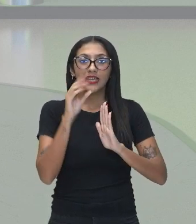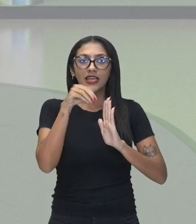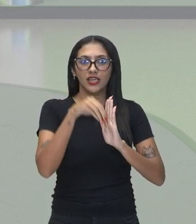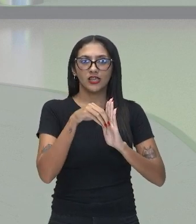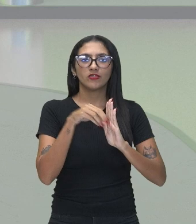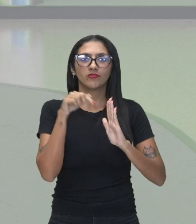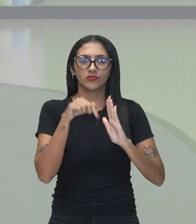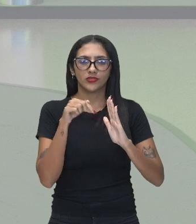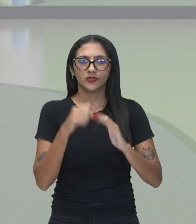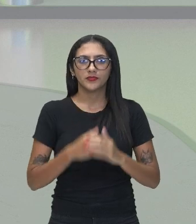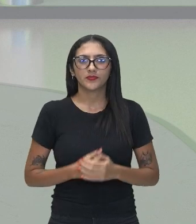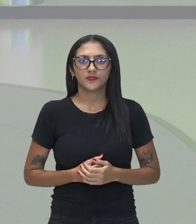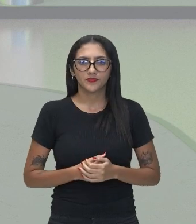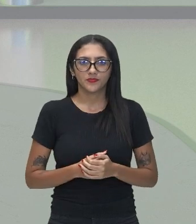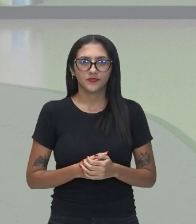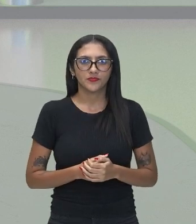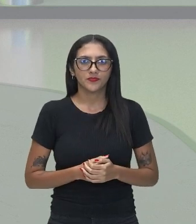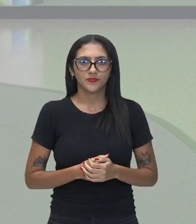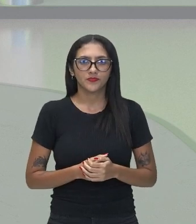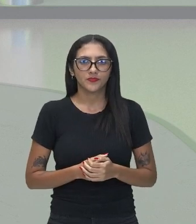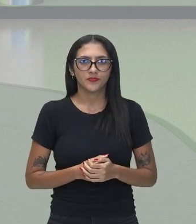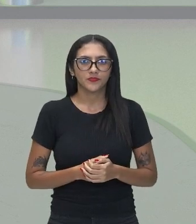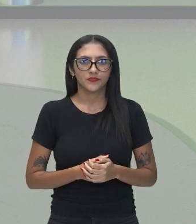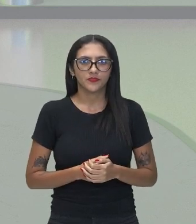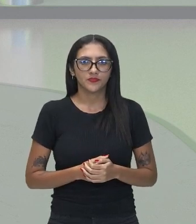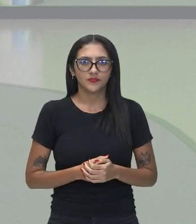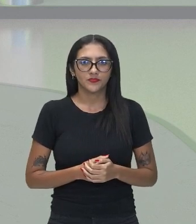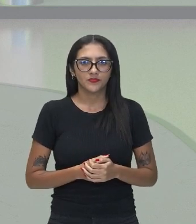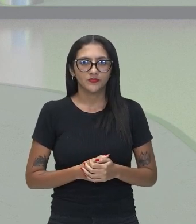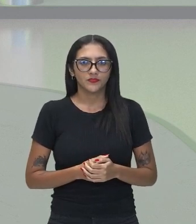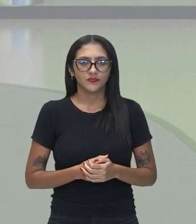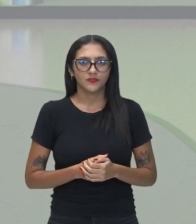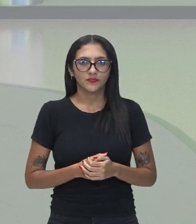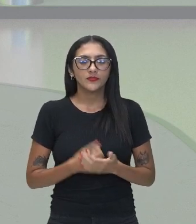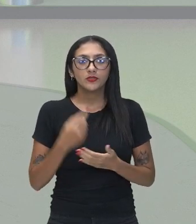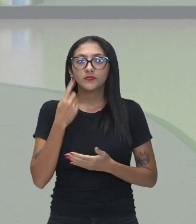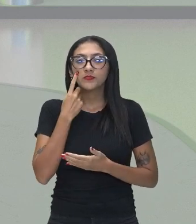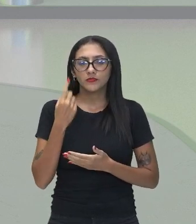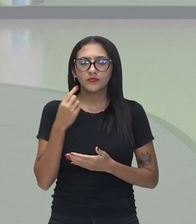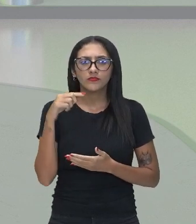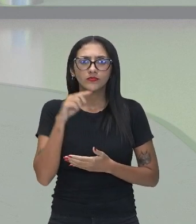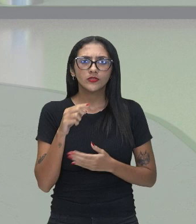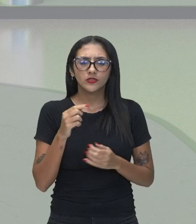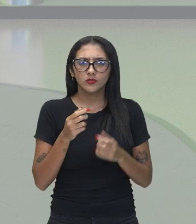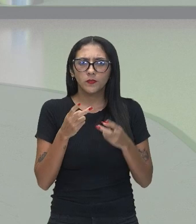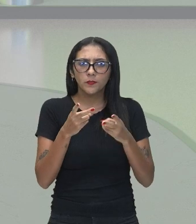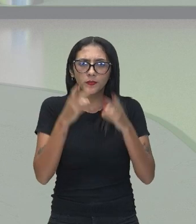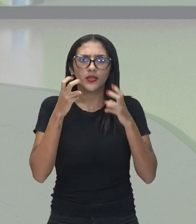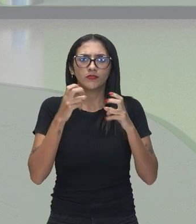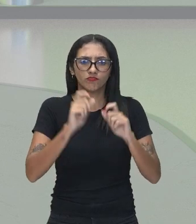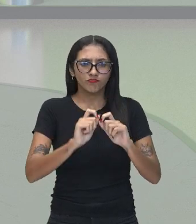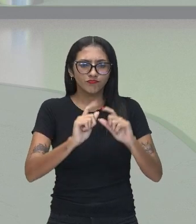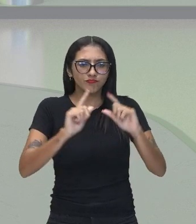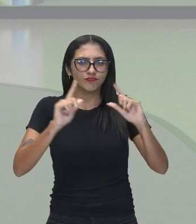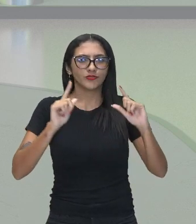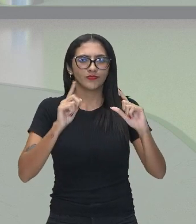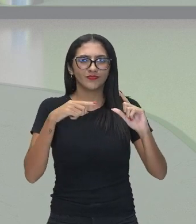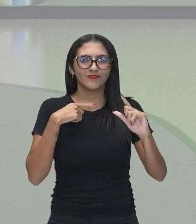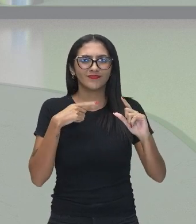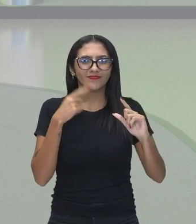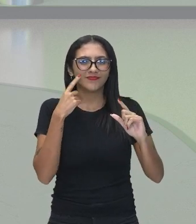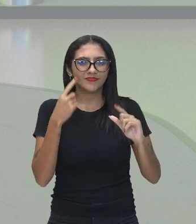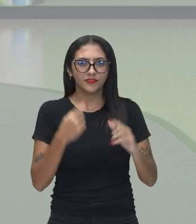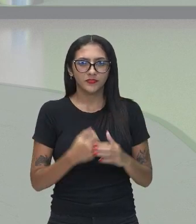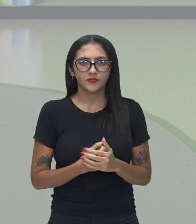tá aqui, ó, girando. Vou aumentar um pouquinho para vocês conseguirem visualizar que eles estão empontilhados. Ó,